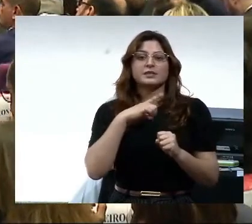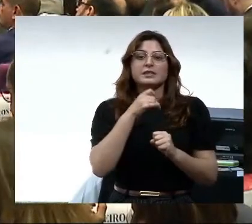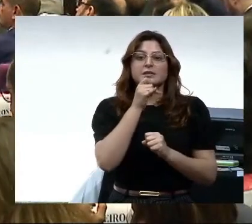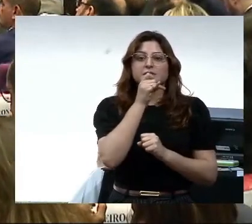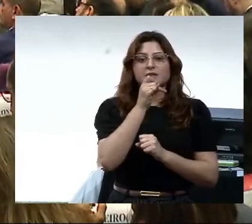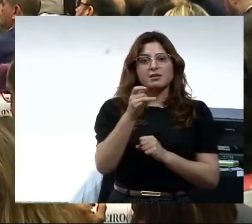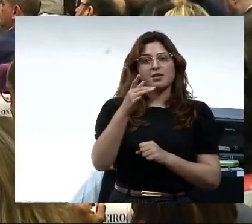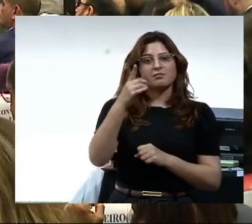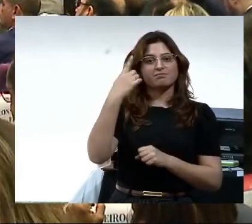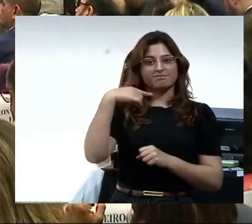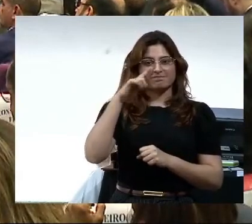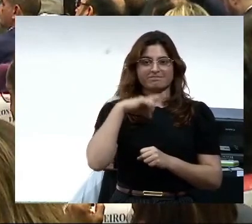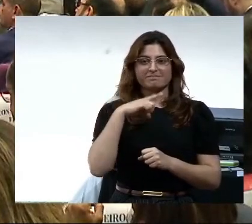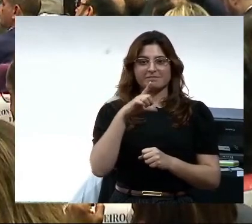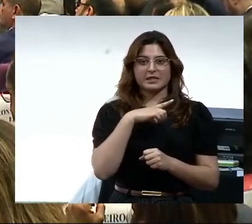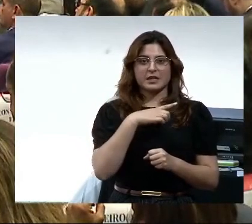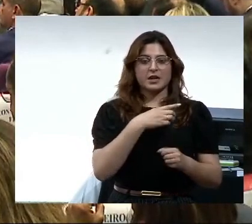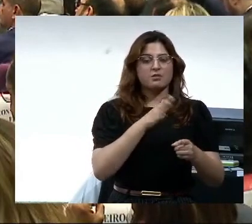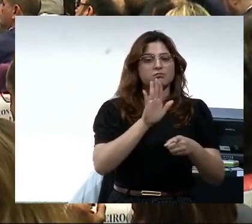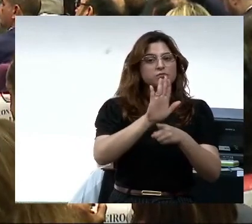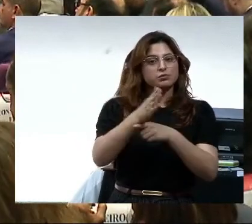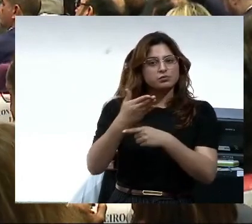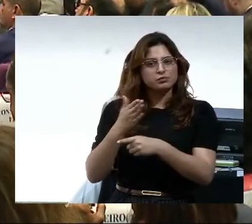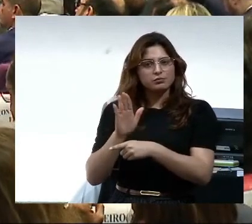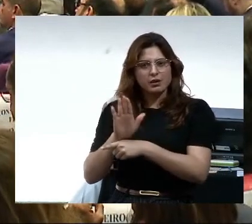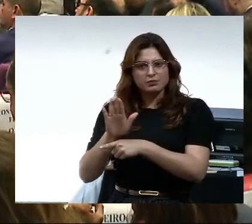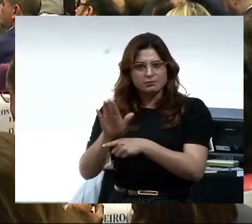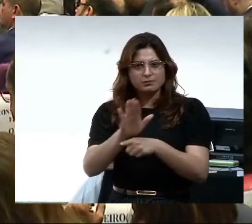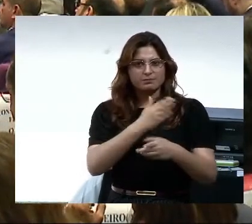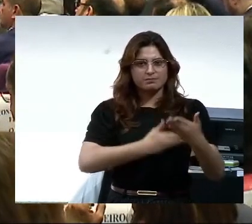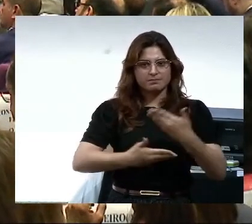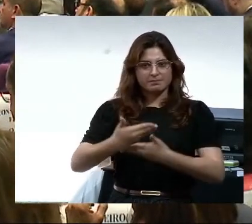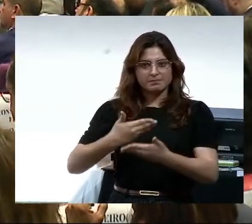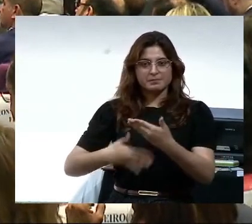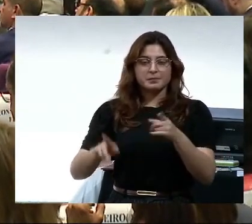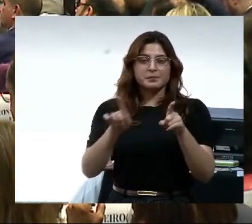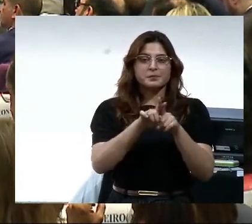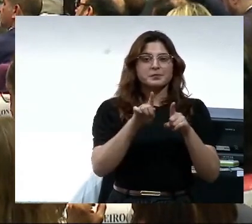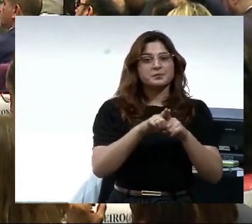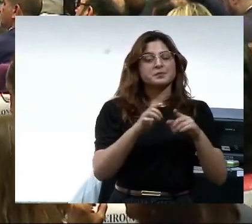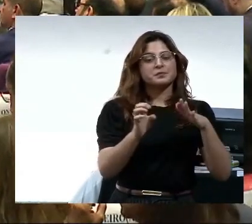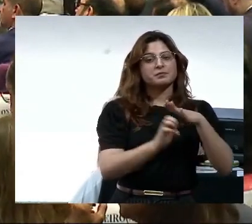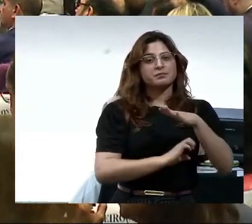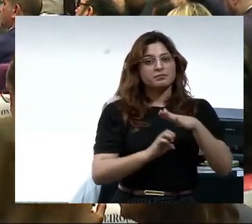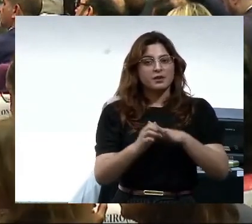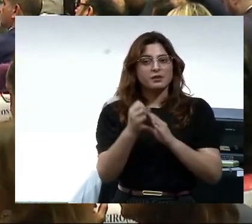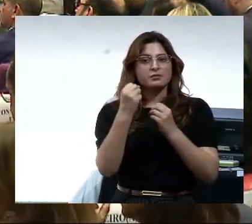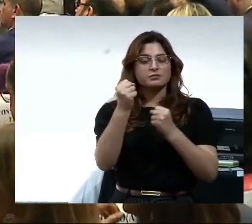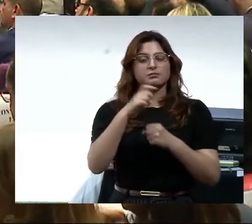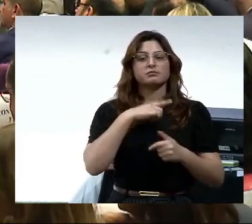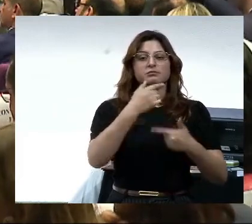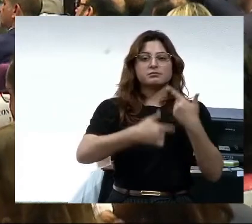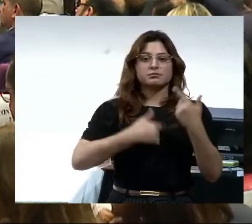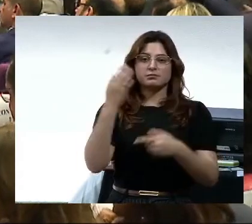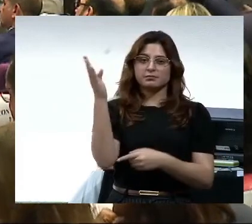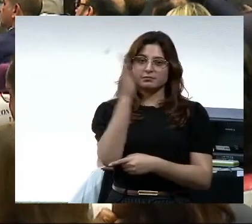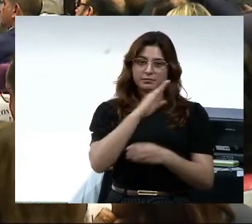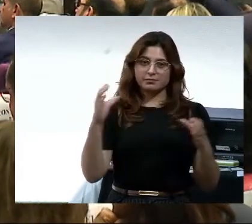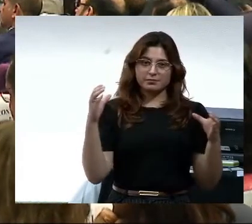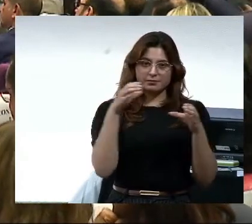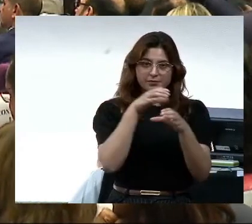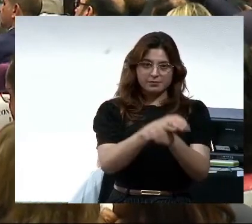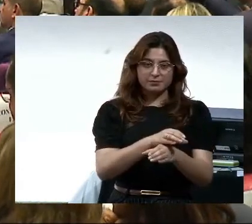participação efetiva da advocacia. A força do empreendedorismo e do trabalho brasileiro se completa por